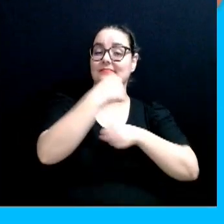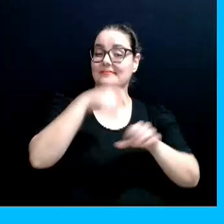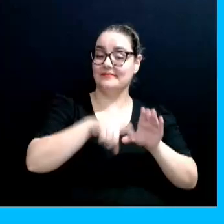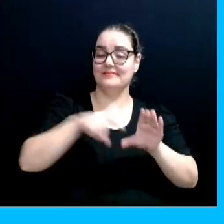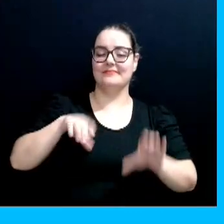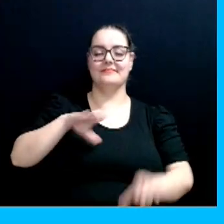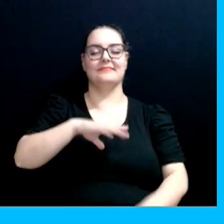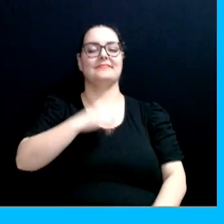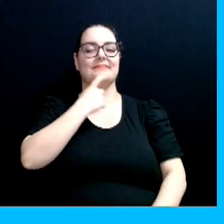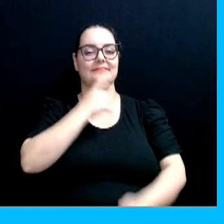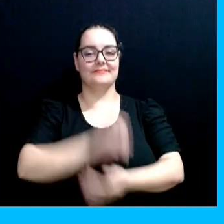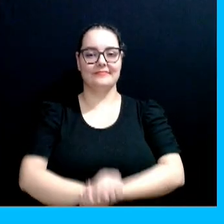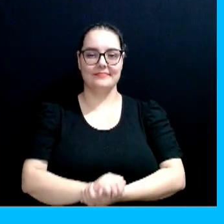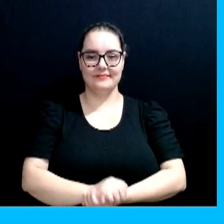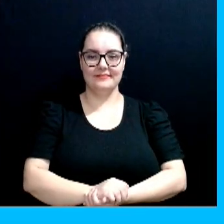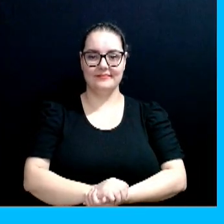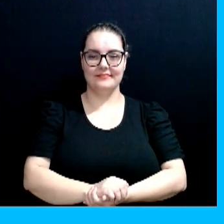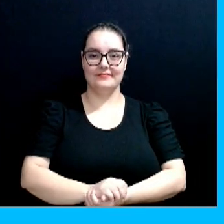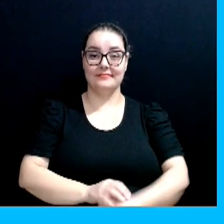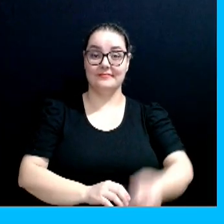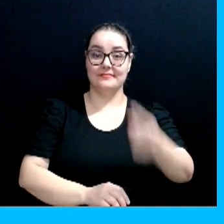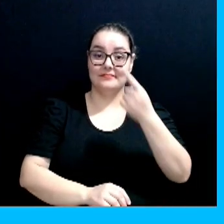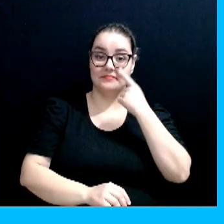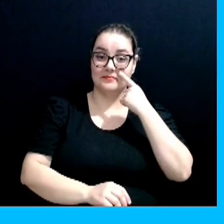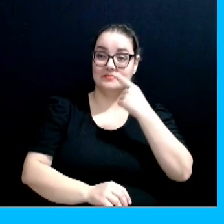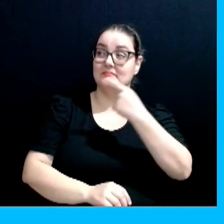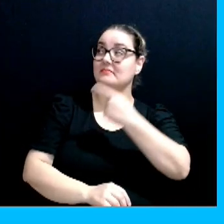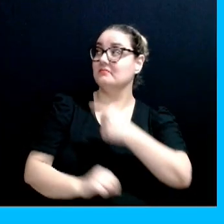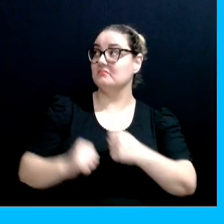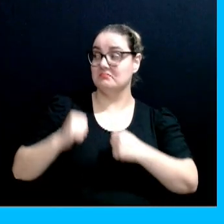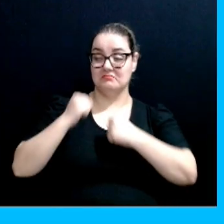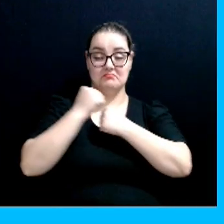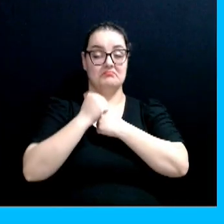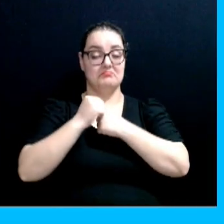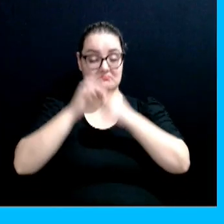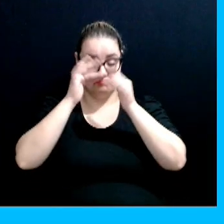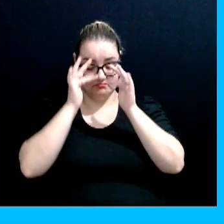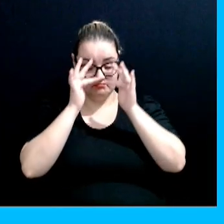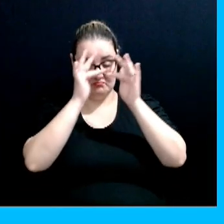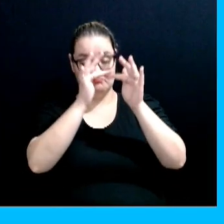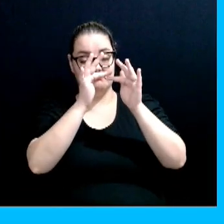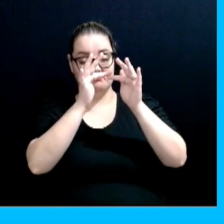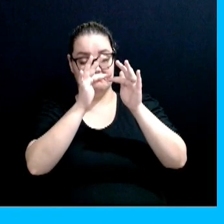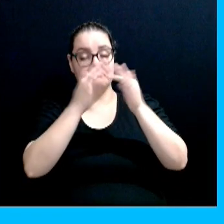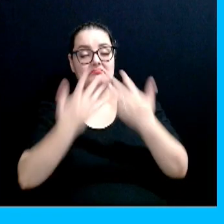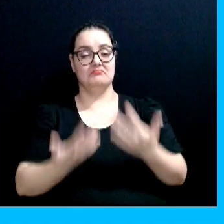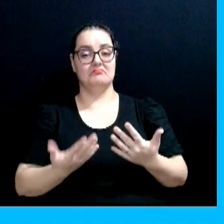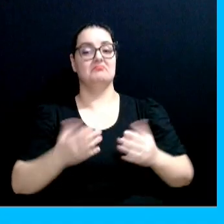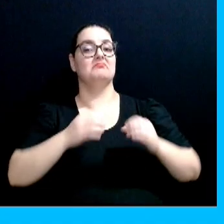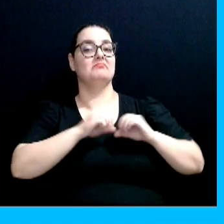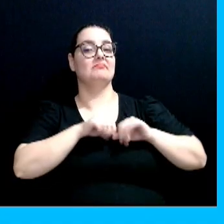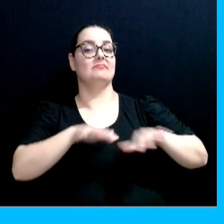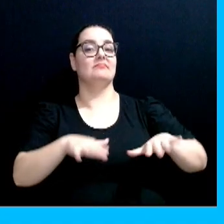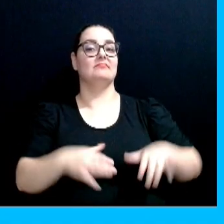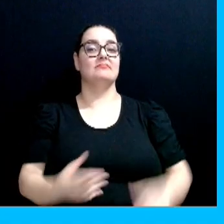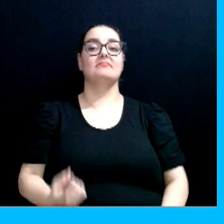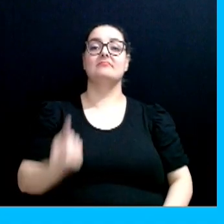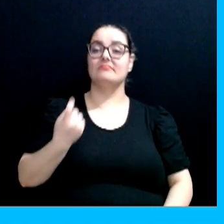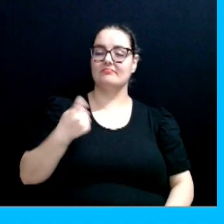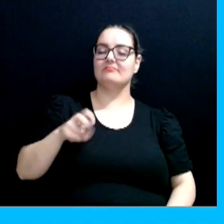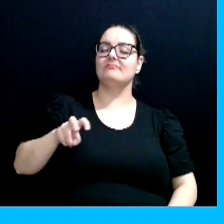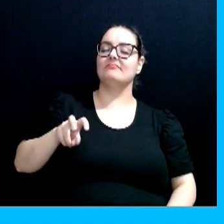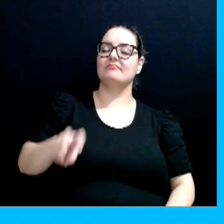independentes. Proteção, lealdade e muito amor em um só companheiro. Zeus é daqueles cães que adoram